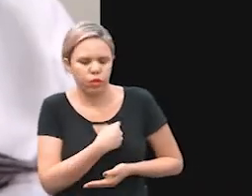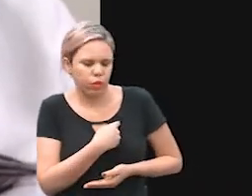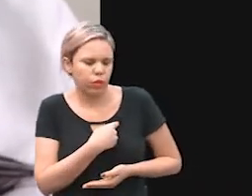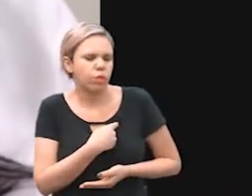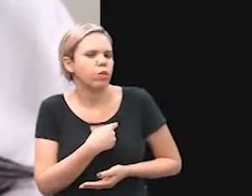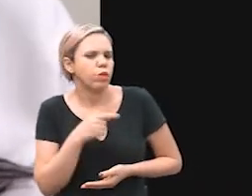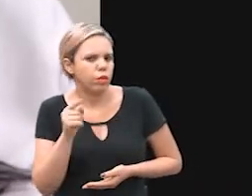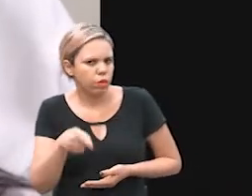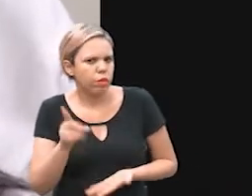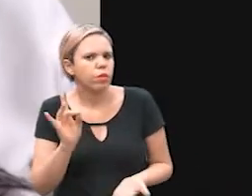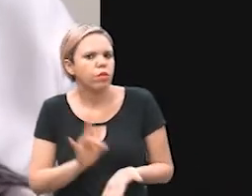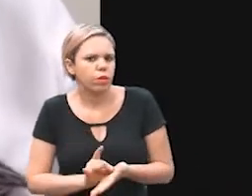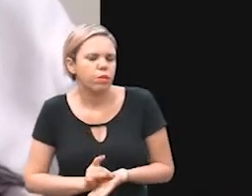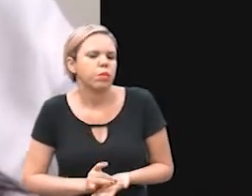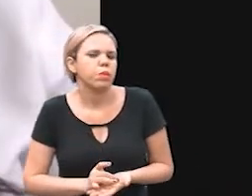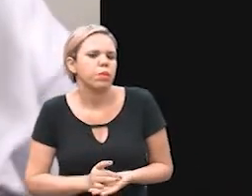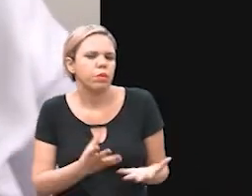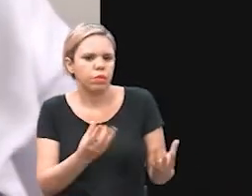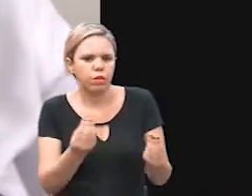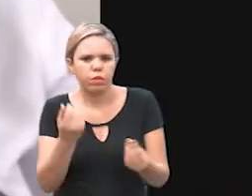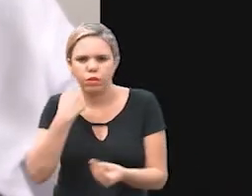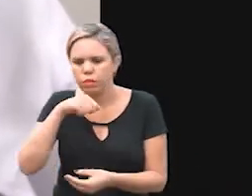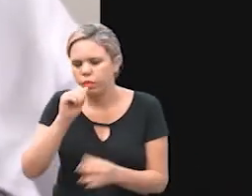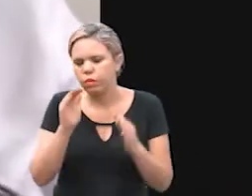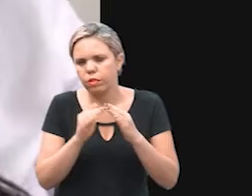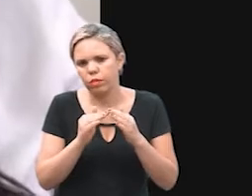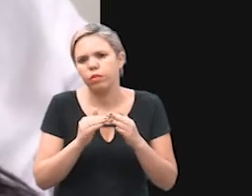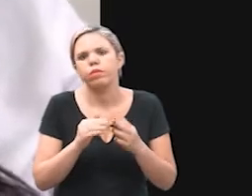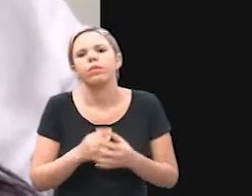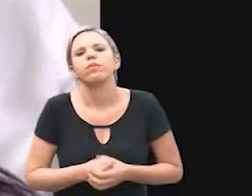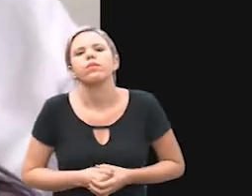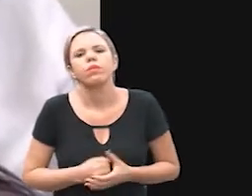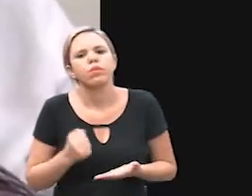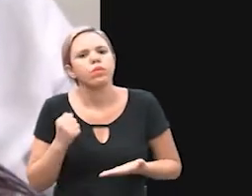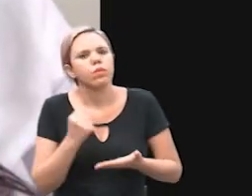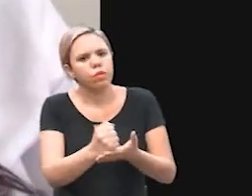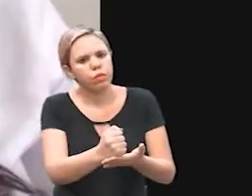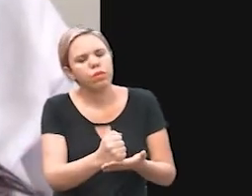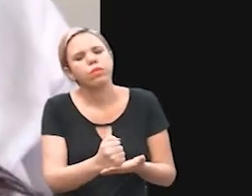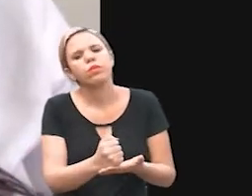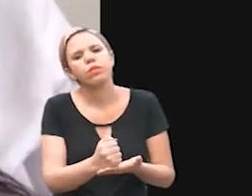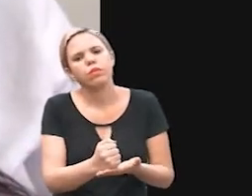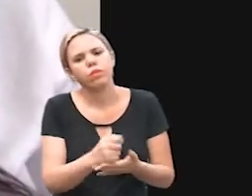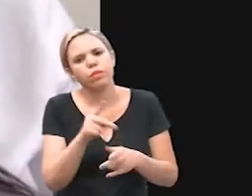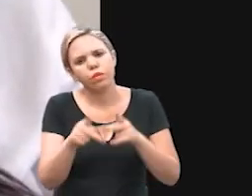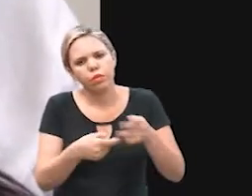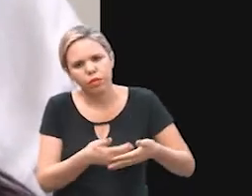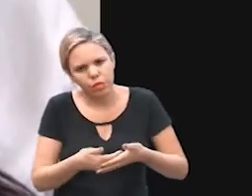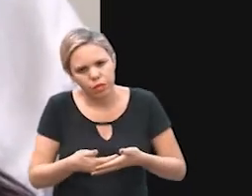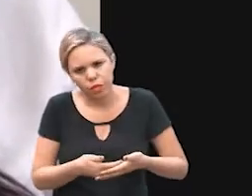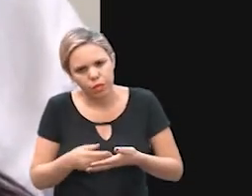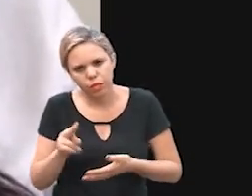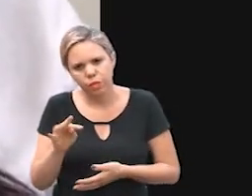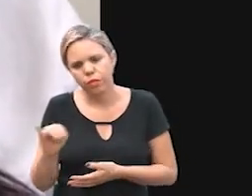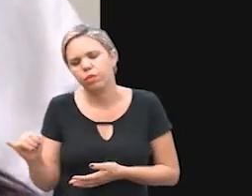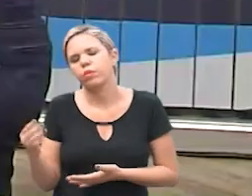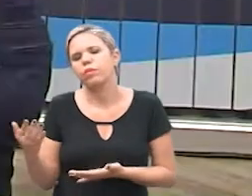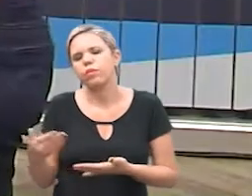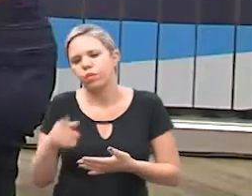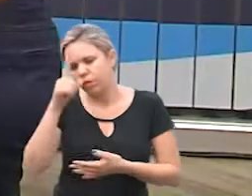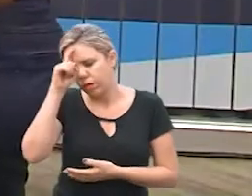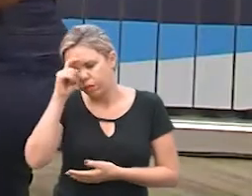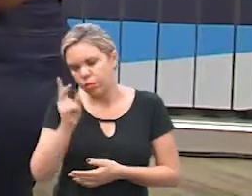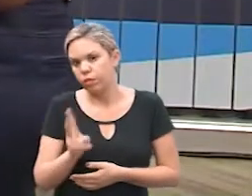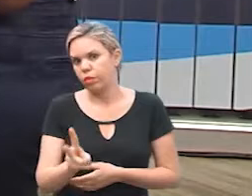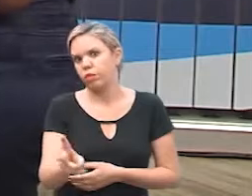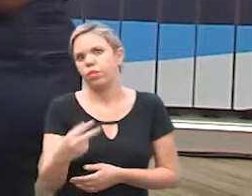está com essa realidade aí de muitas mães em casa, ajudando os nossos prematuros do hospital. E se